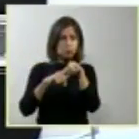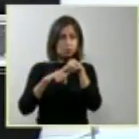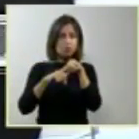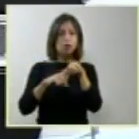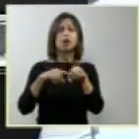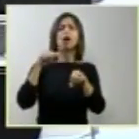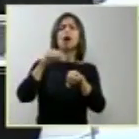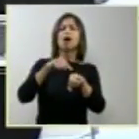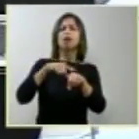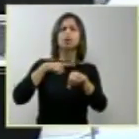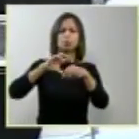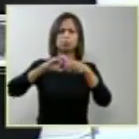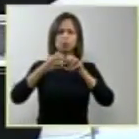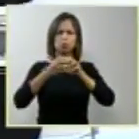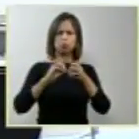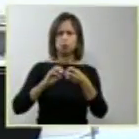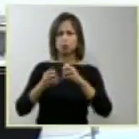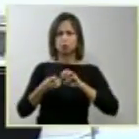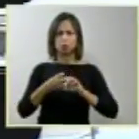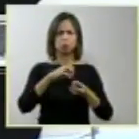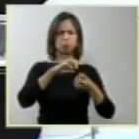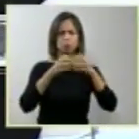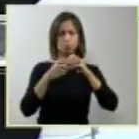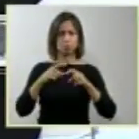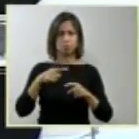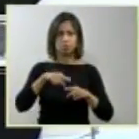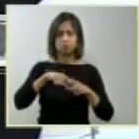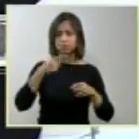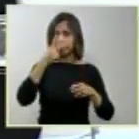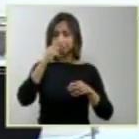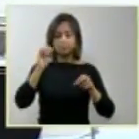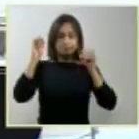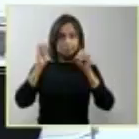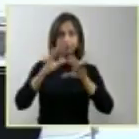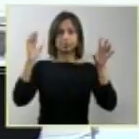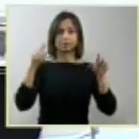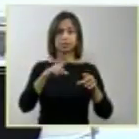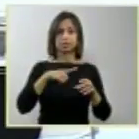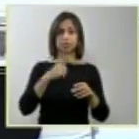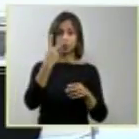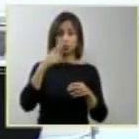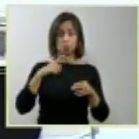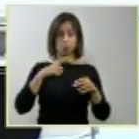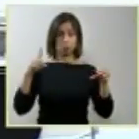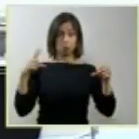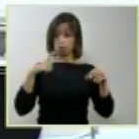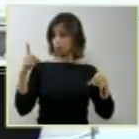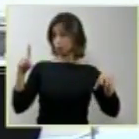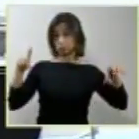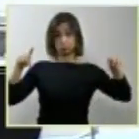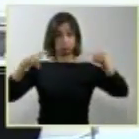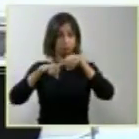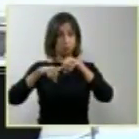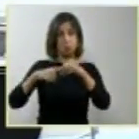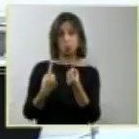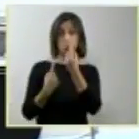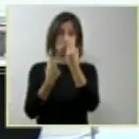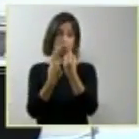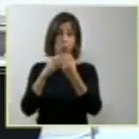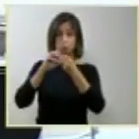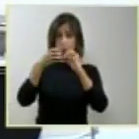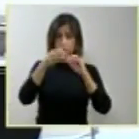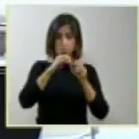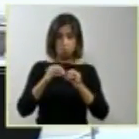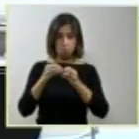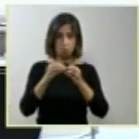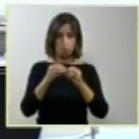2 trilhões de células, uma mulher adulta, e naquele momento mágico, só naquilo, ela passa a ter uma única célula, única, no seu corpo, entre os trilhões,